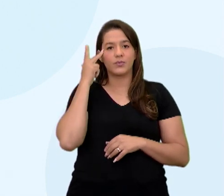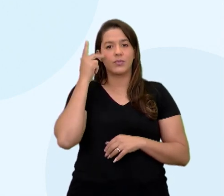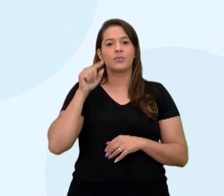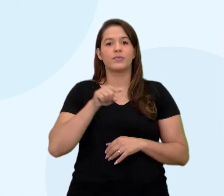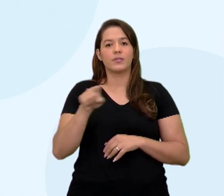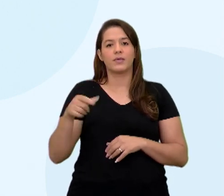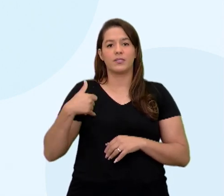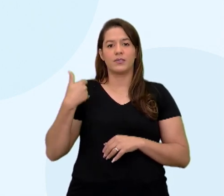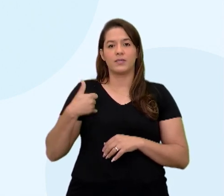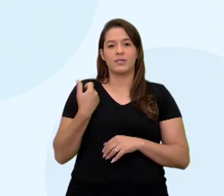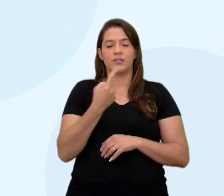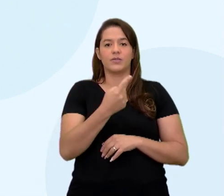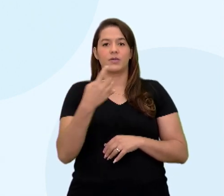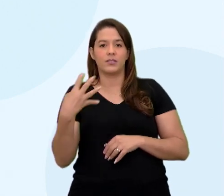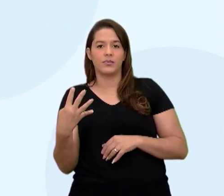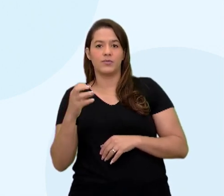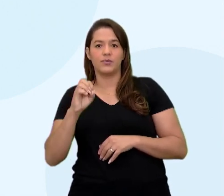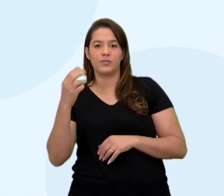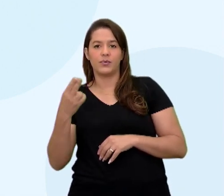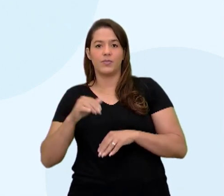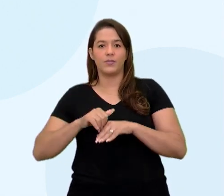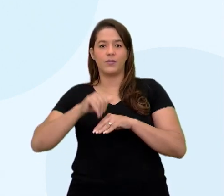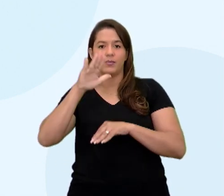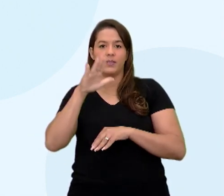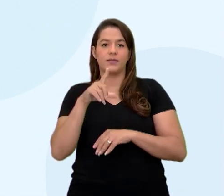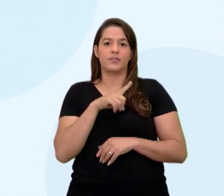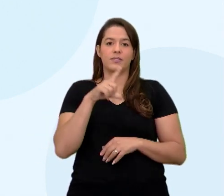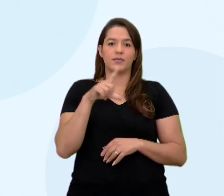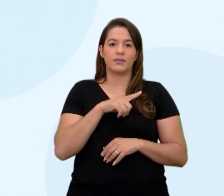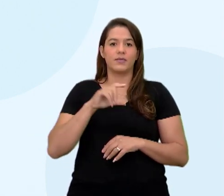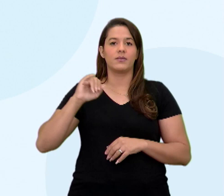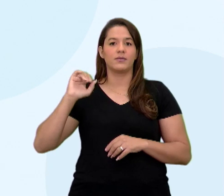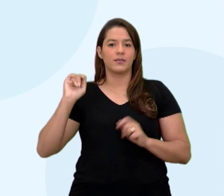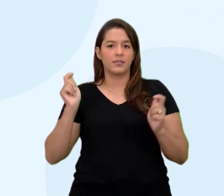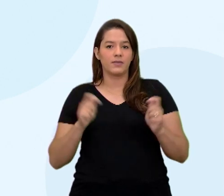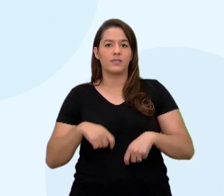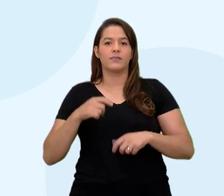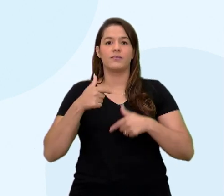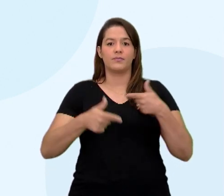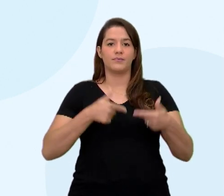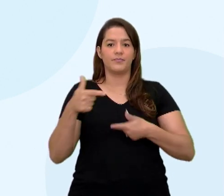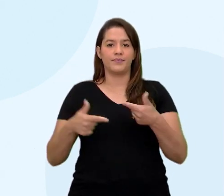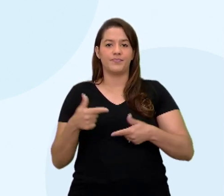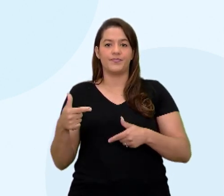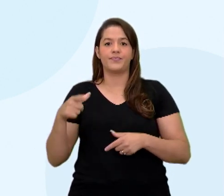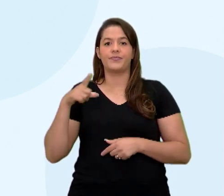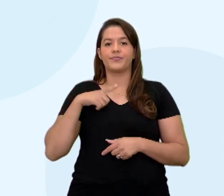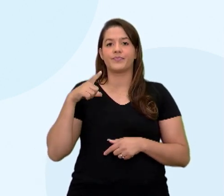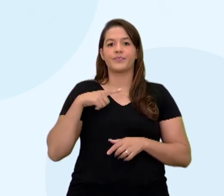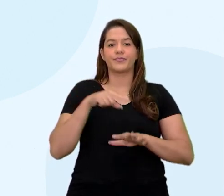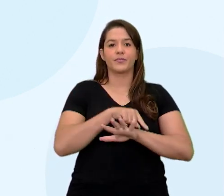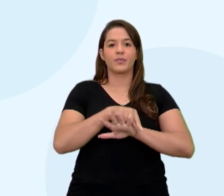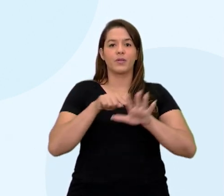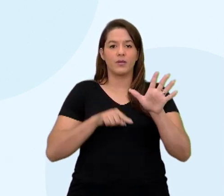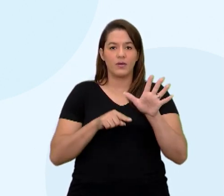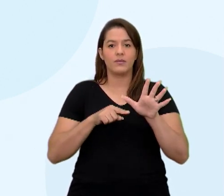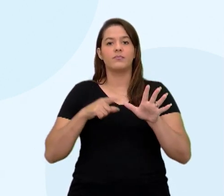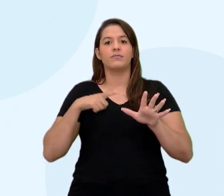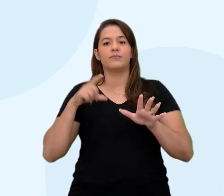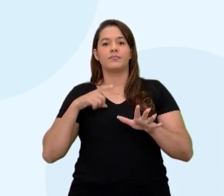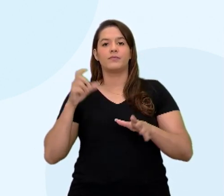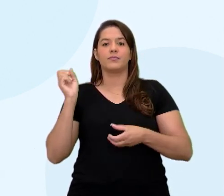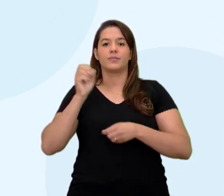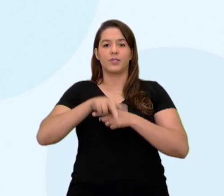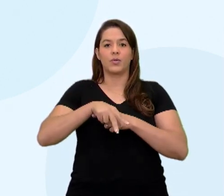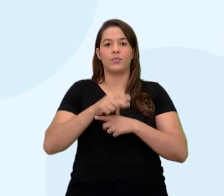anos ou mais, que tem condições de trabalhar. Das quais 5 têm ocupação. Então, aqui eu